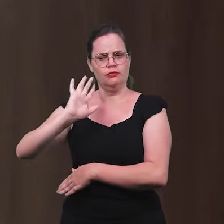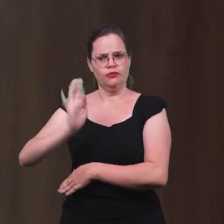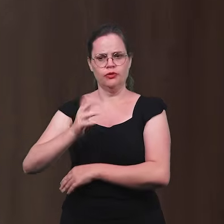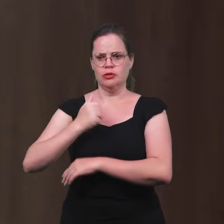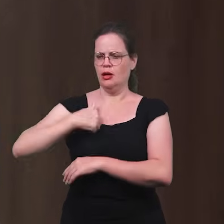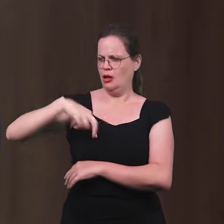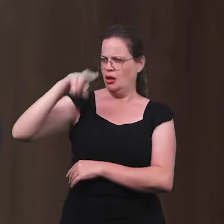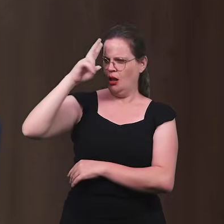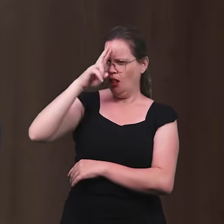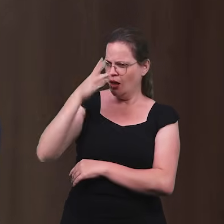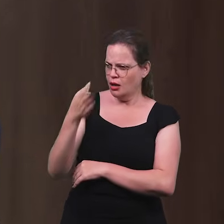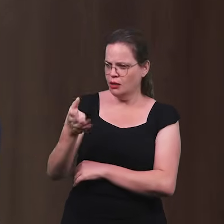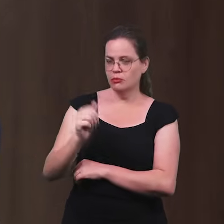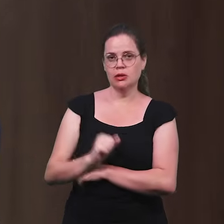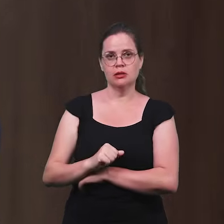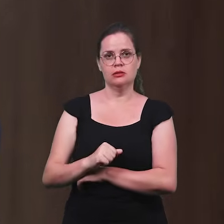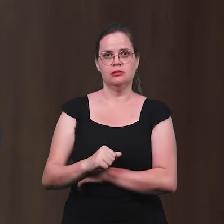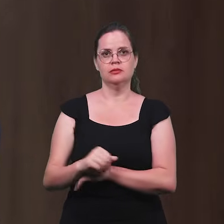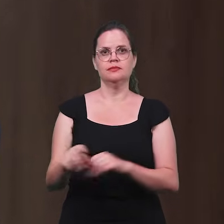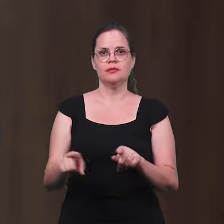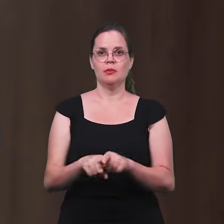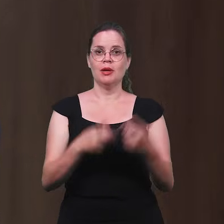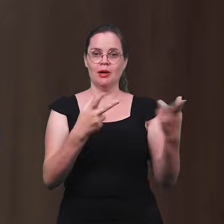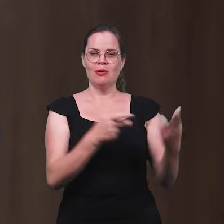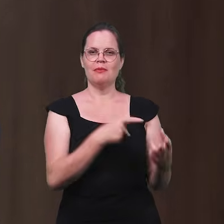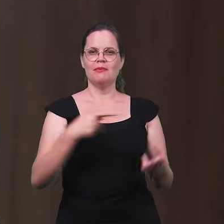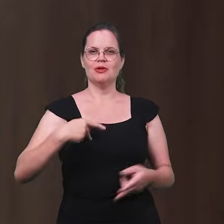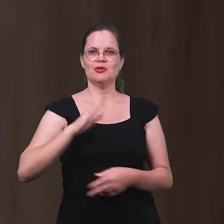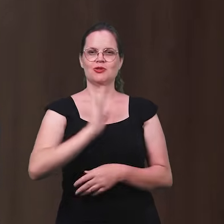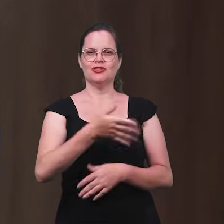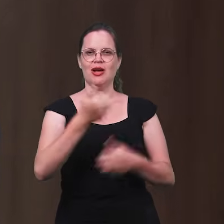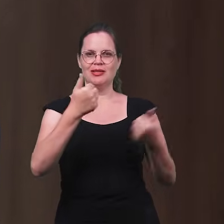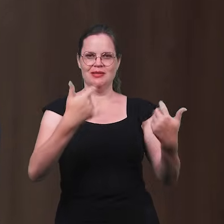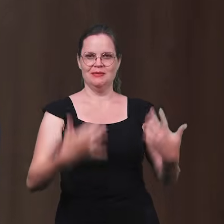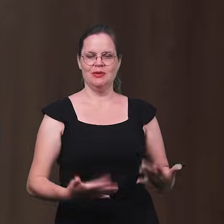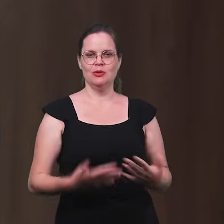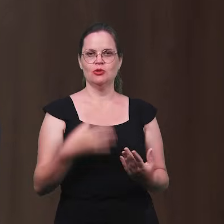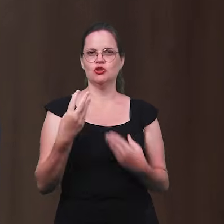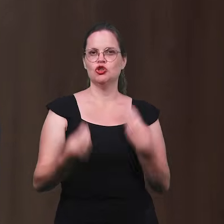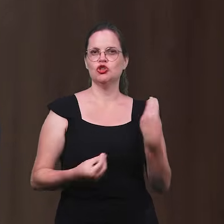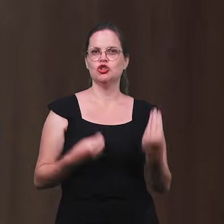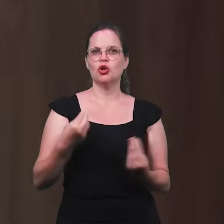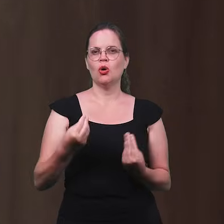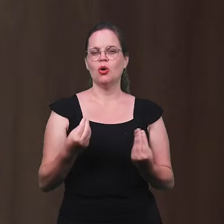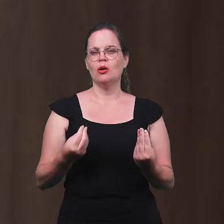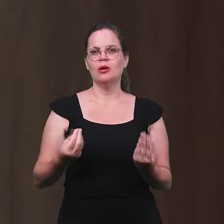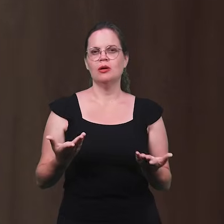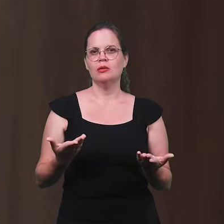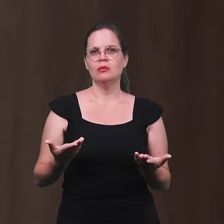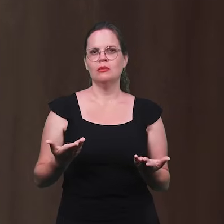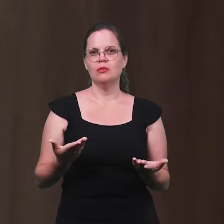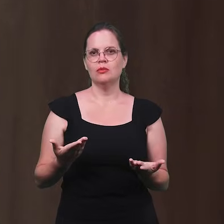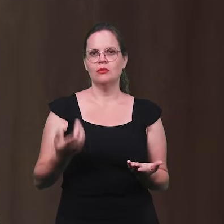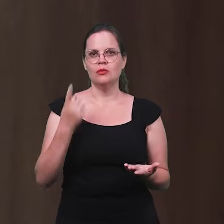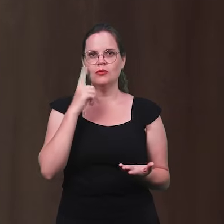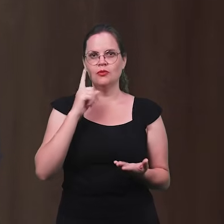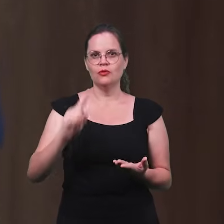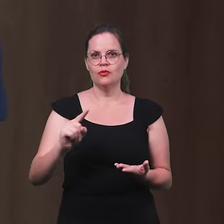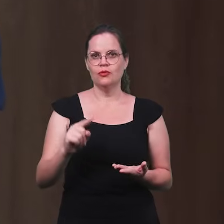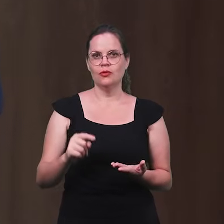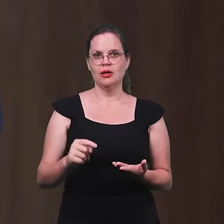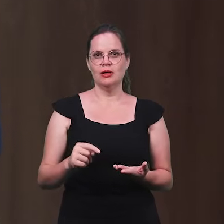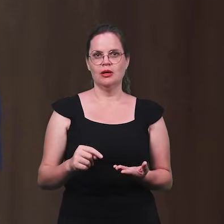Lembra Beltsazar aqui, até o pastor Gerson já mencionou aqui, como que ele foi tirado do poder, ele sendo o